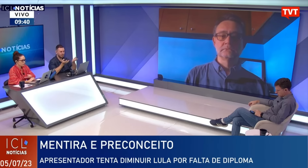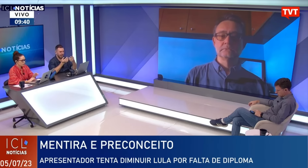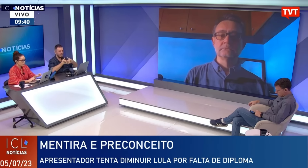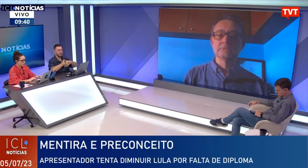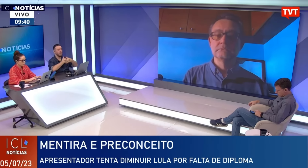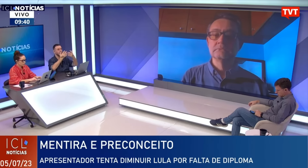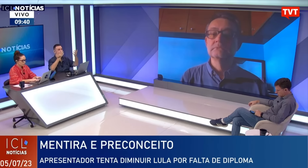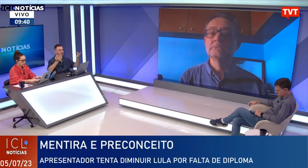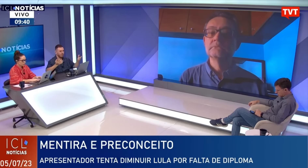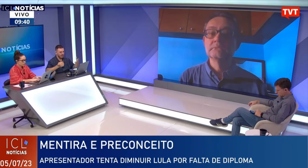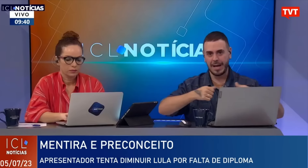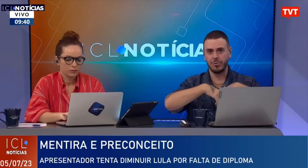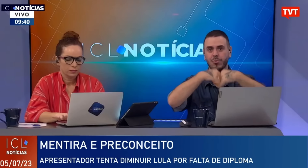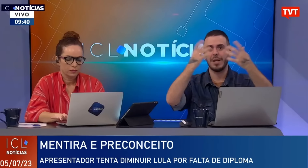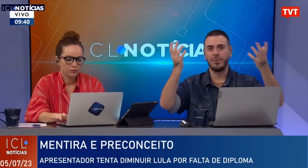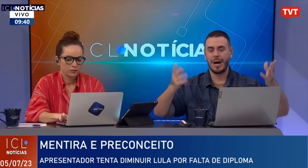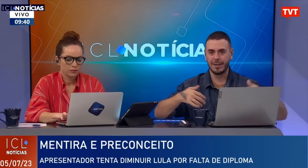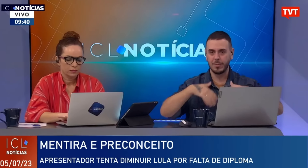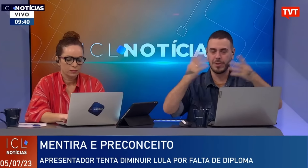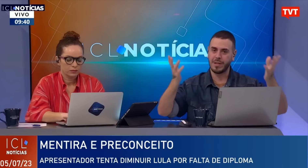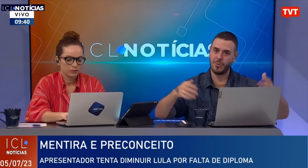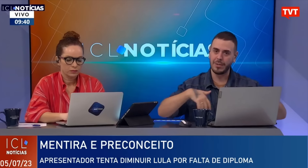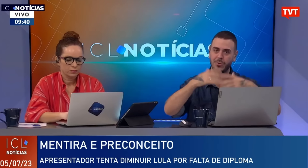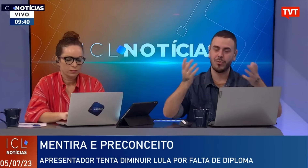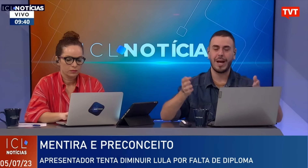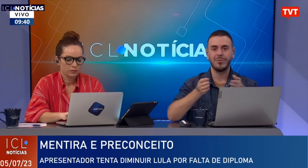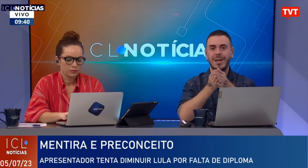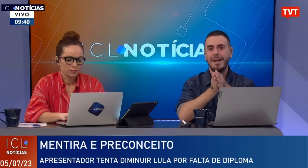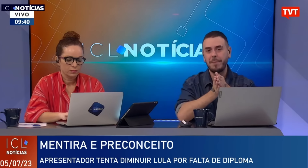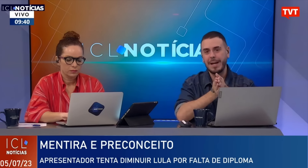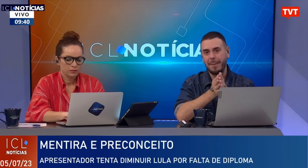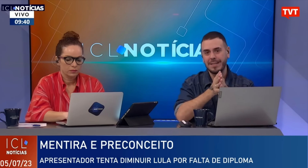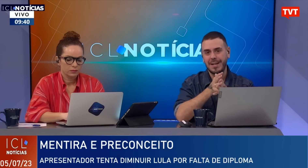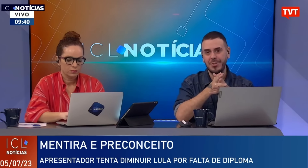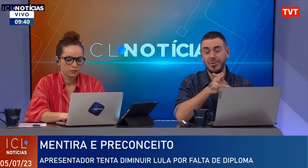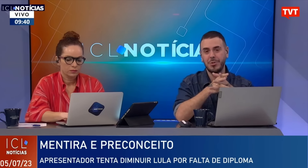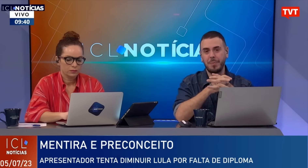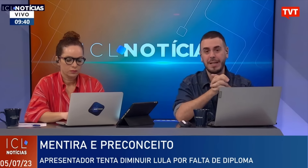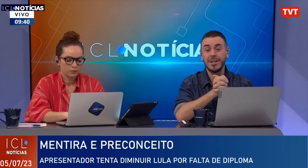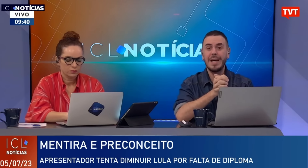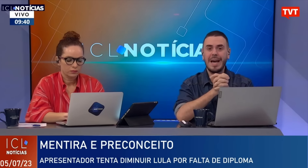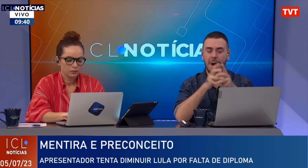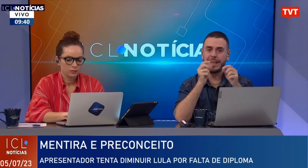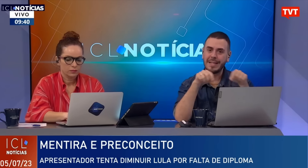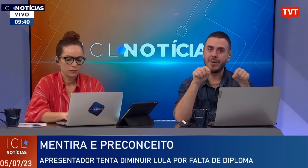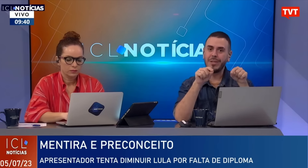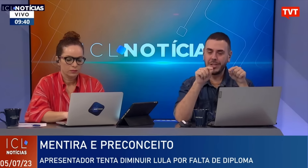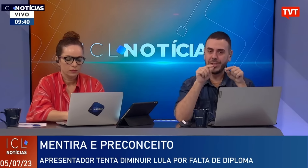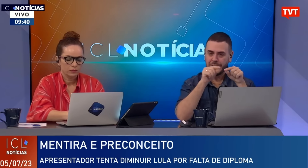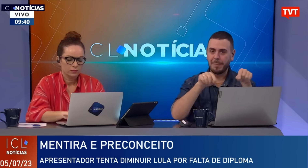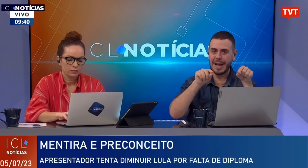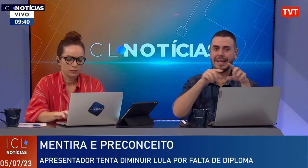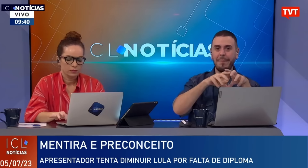elites culturais, só os bem formados, os graduados, pós-graduados, doutorados, têm capacidade de dirigir o país. É uma